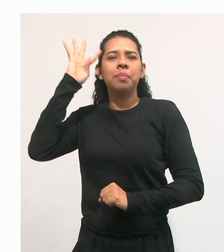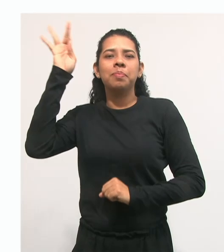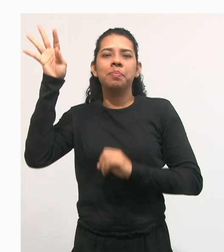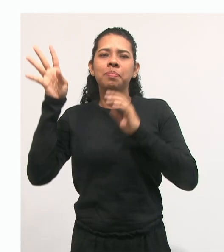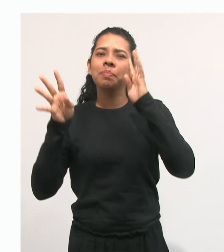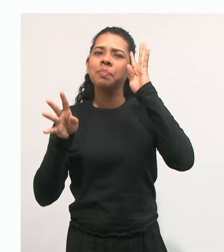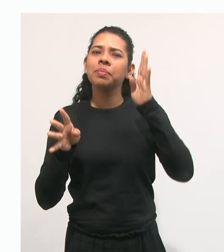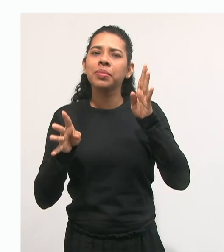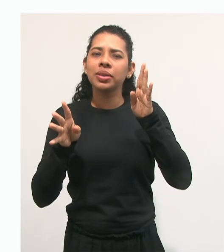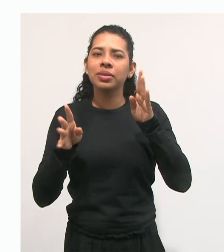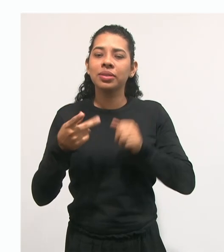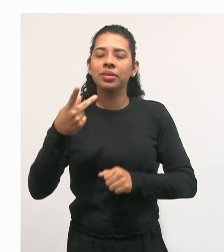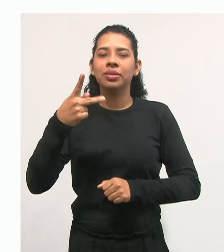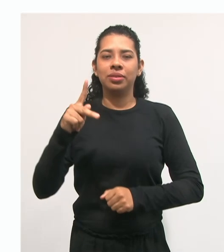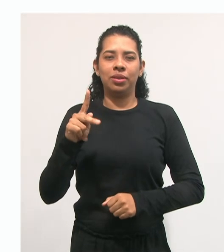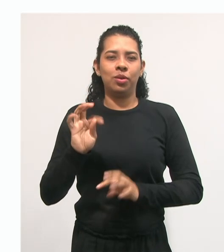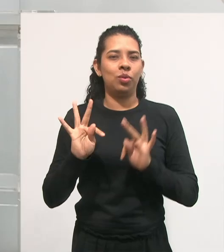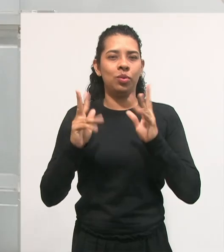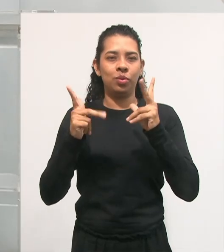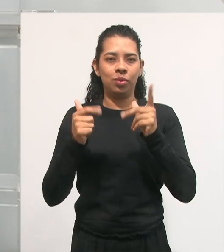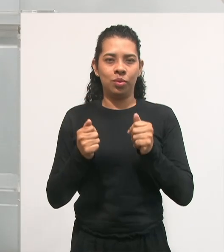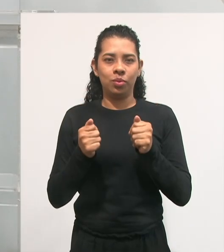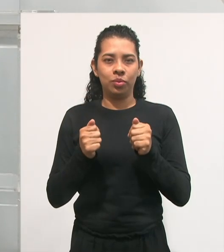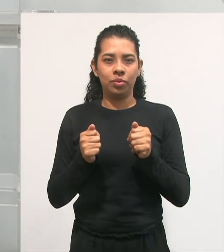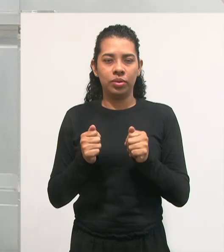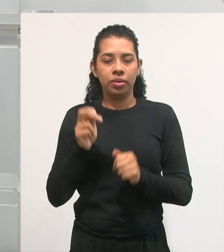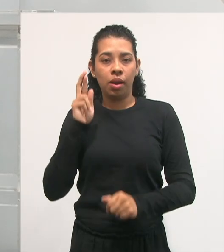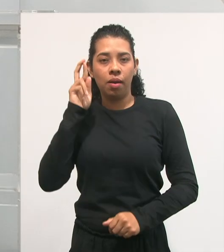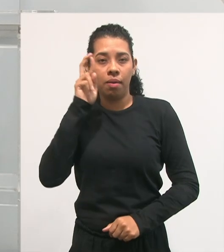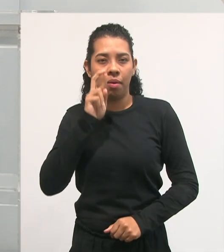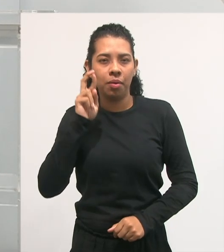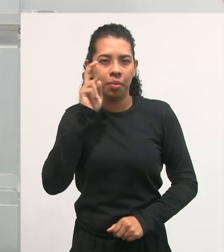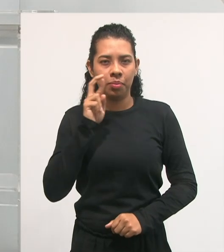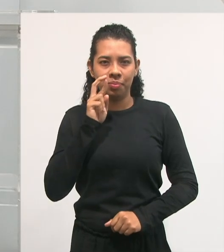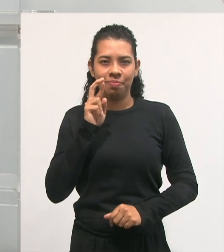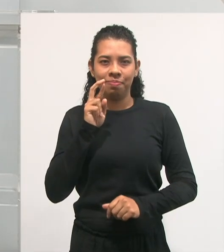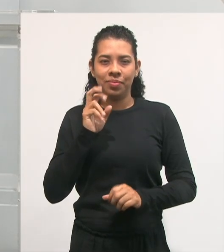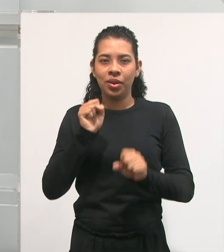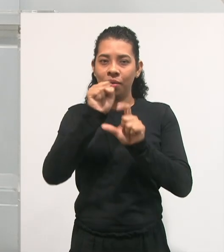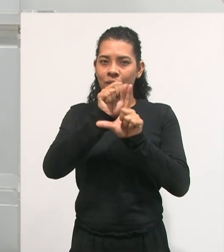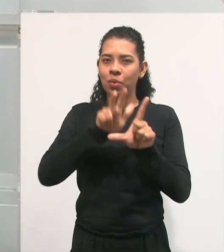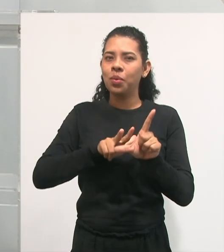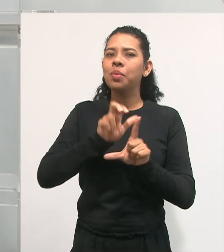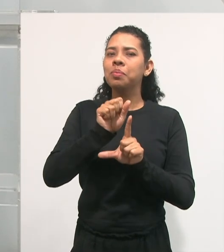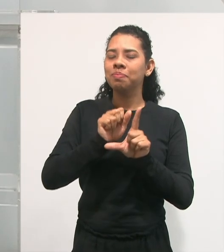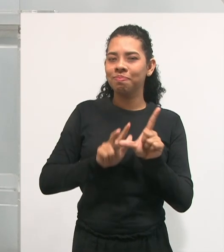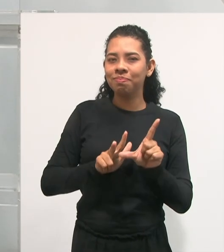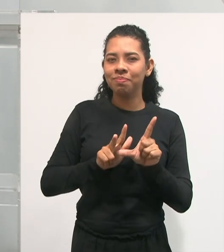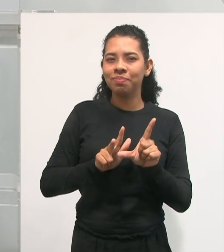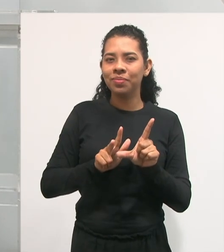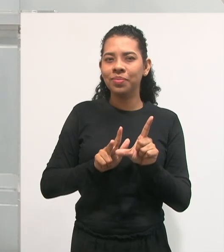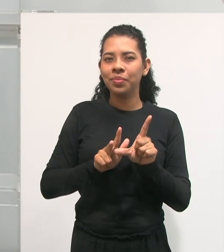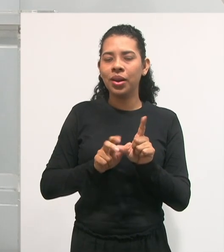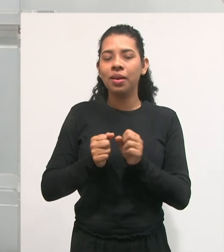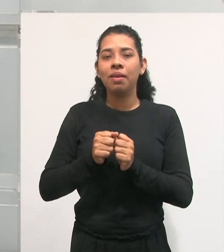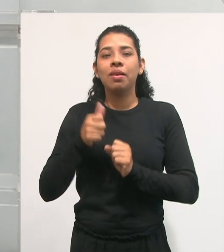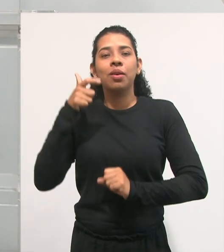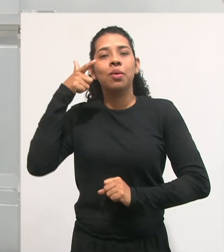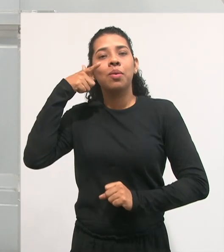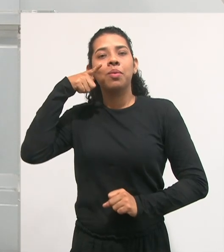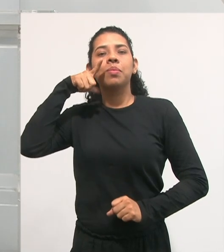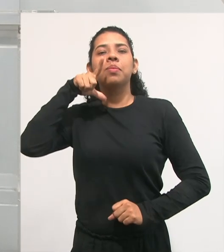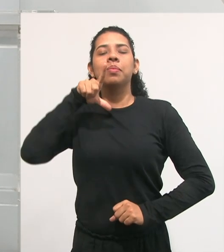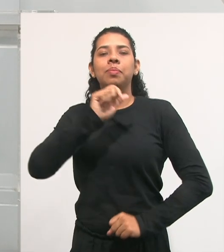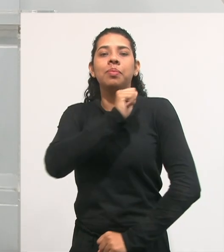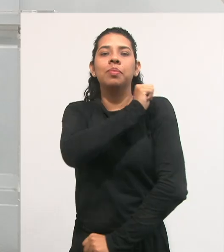modo, a gente vê que os ambientes de aprendizagem, eles estão aí para que o aluno ele consiga partir